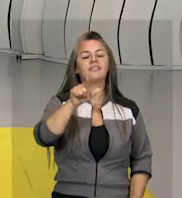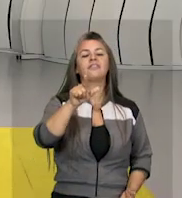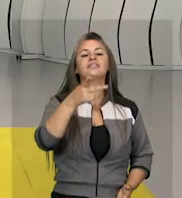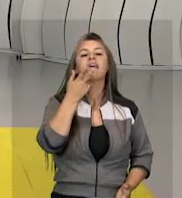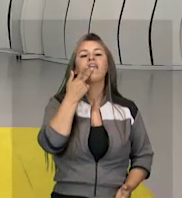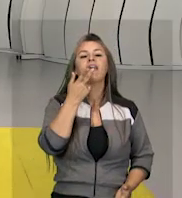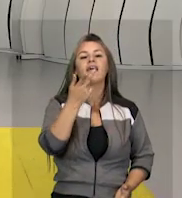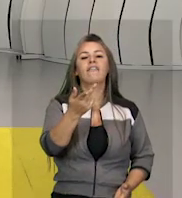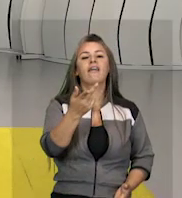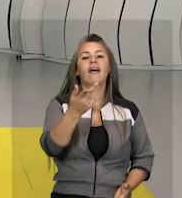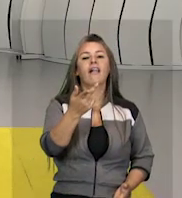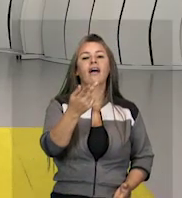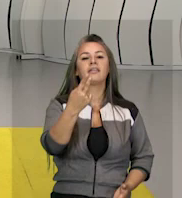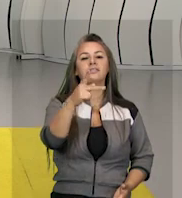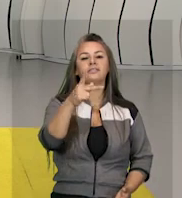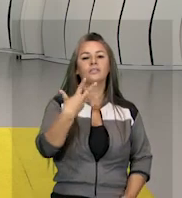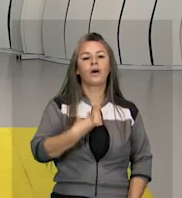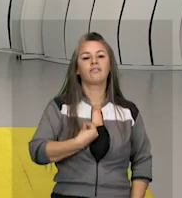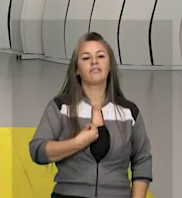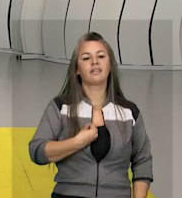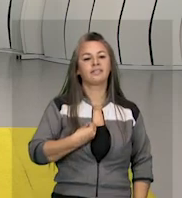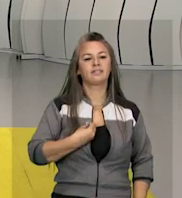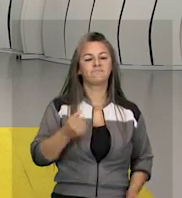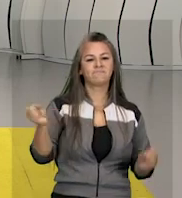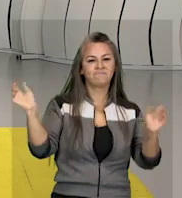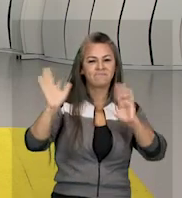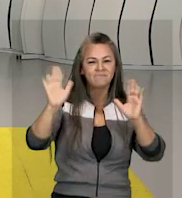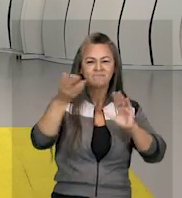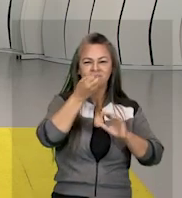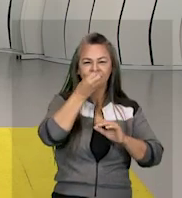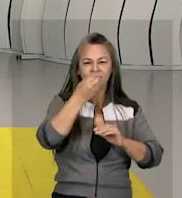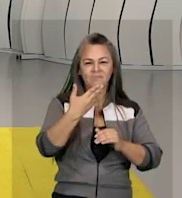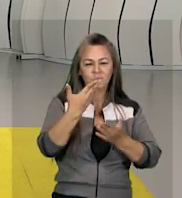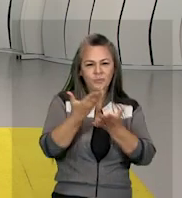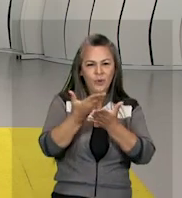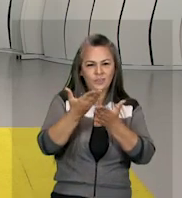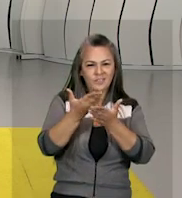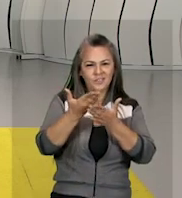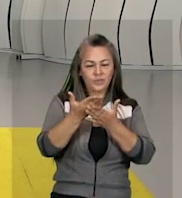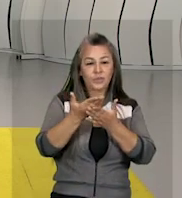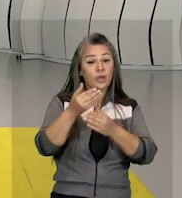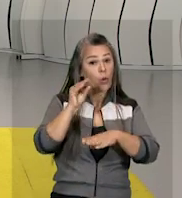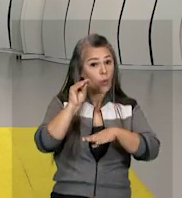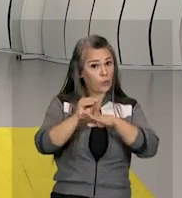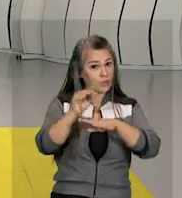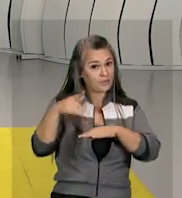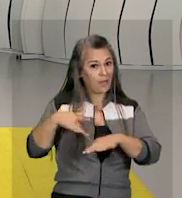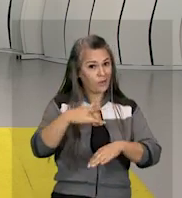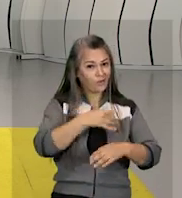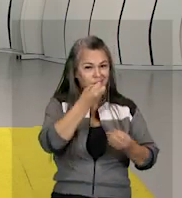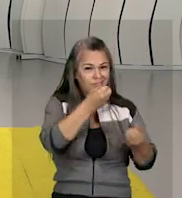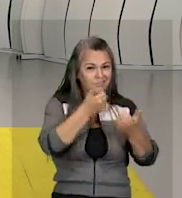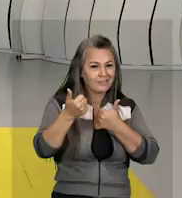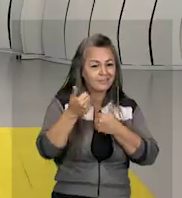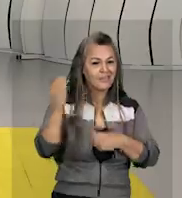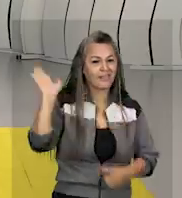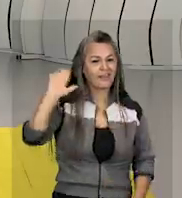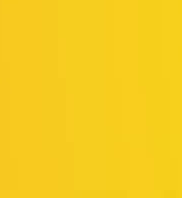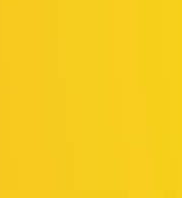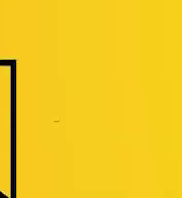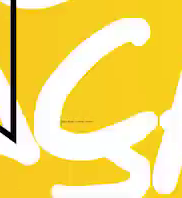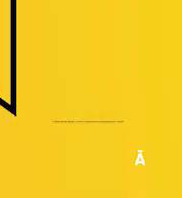aconteceu com você. Uma ótima semana, bons estudos, cuide-se, até lá, um abraço.